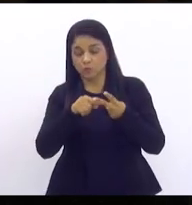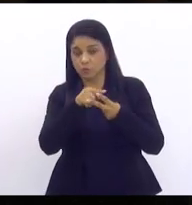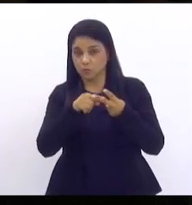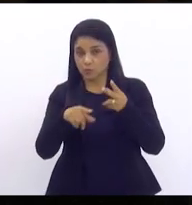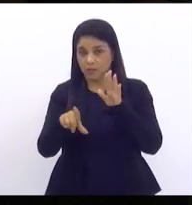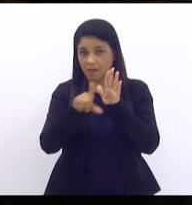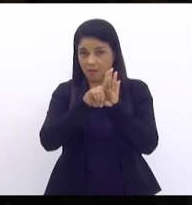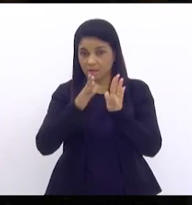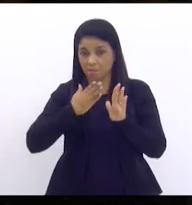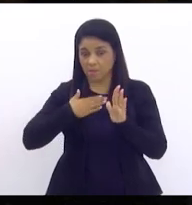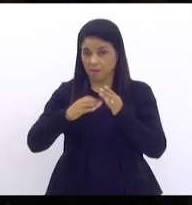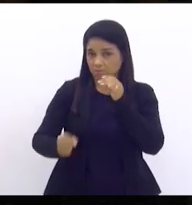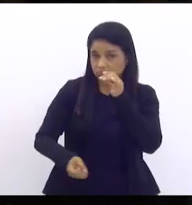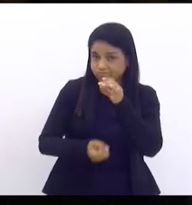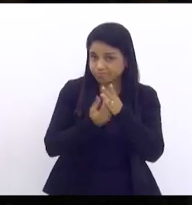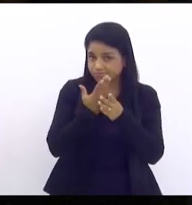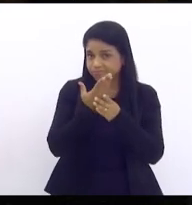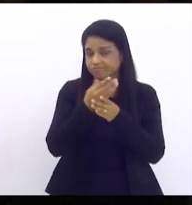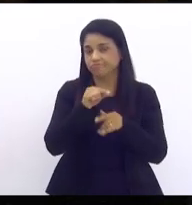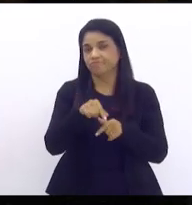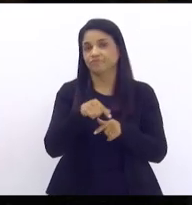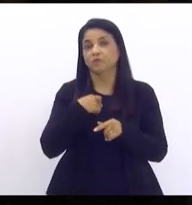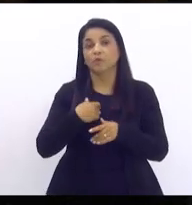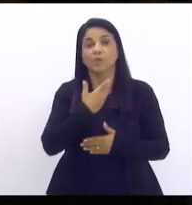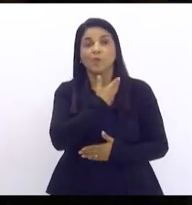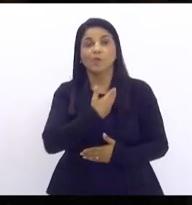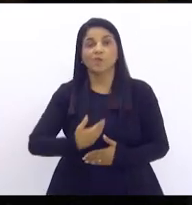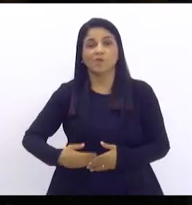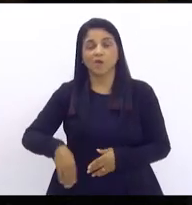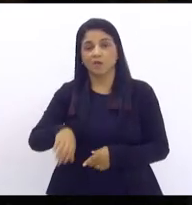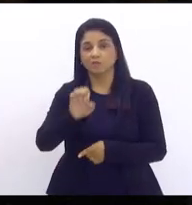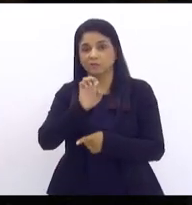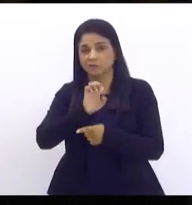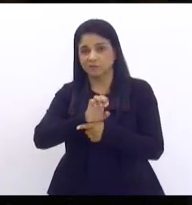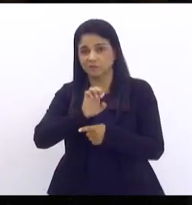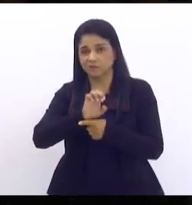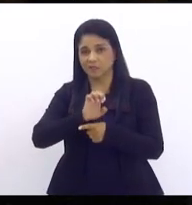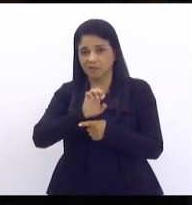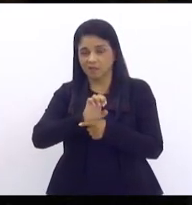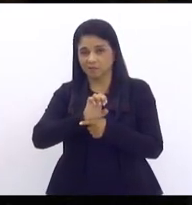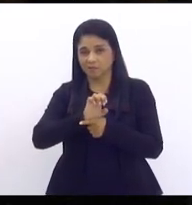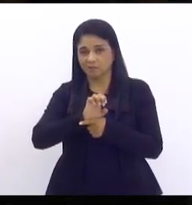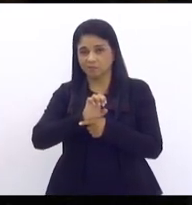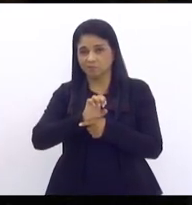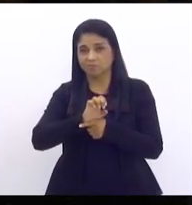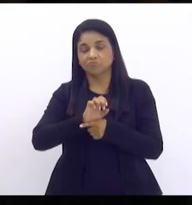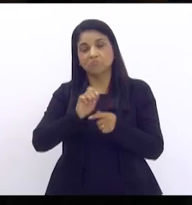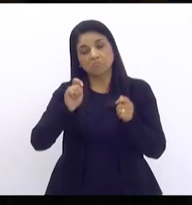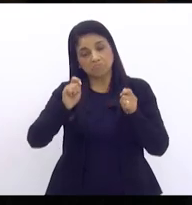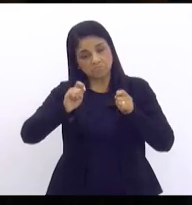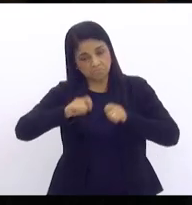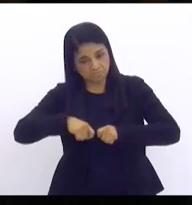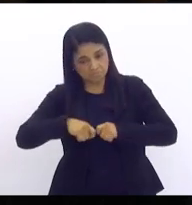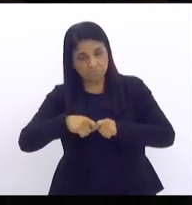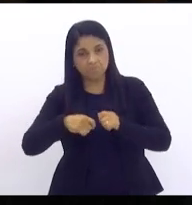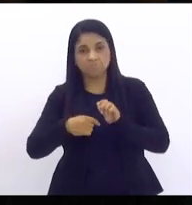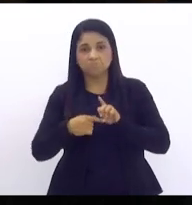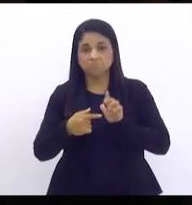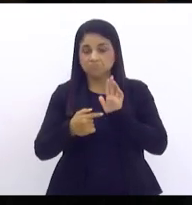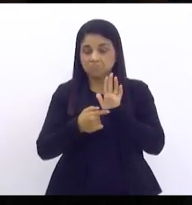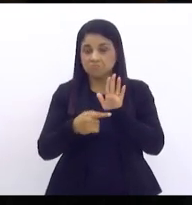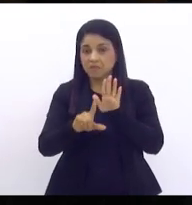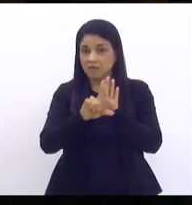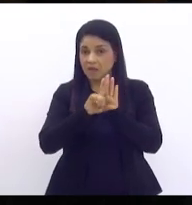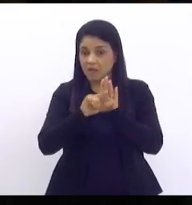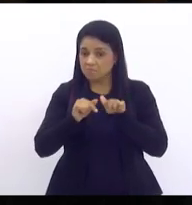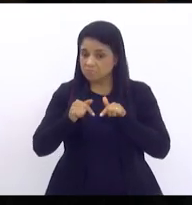minha autoria, que o governo do Estado poderia revivê-las, visto que foi